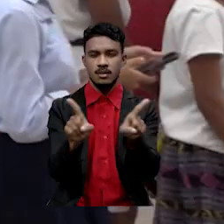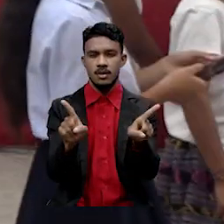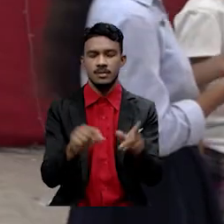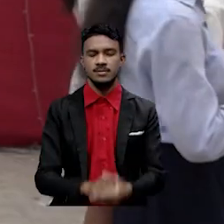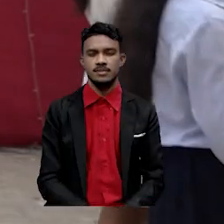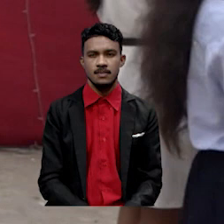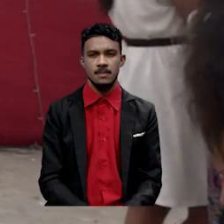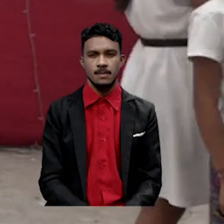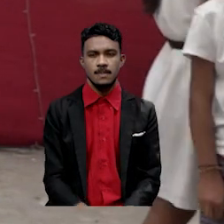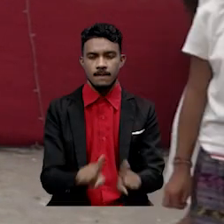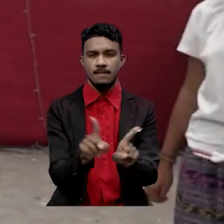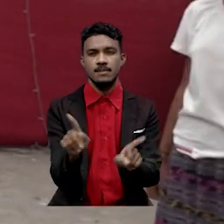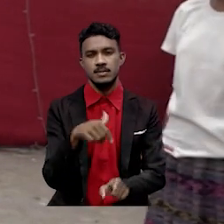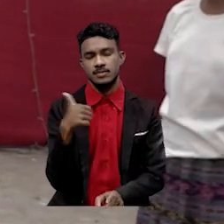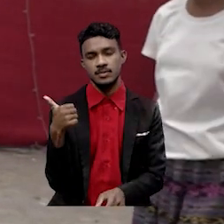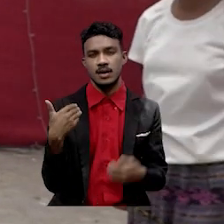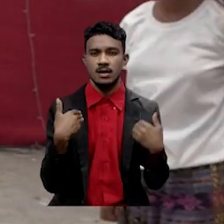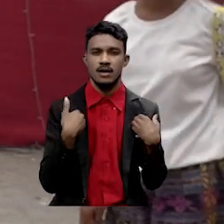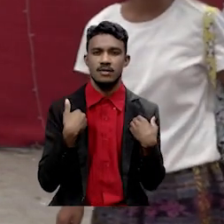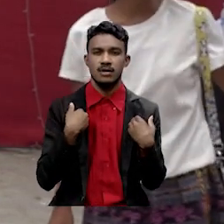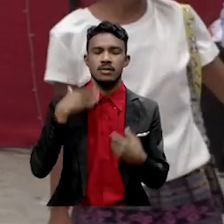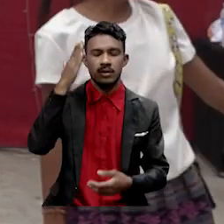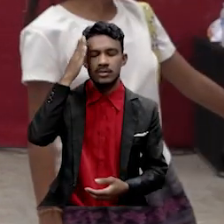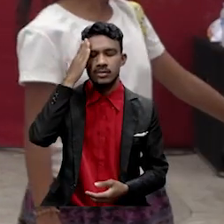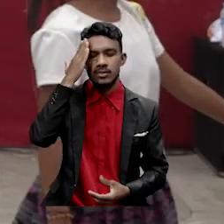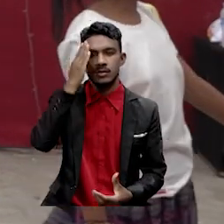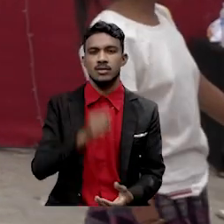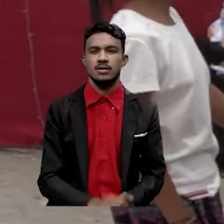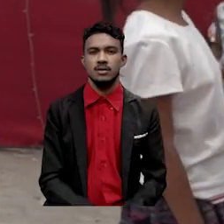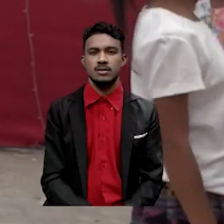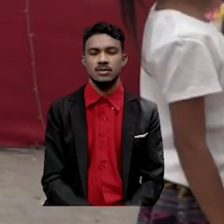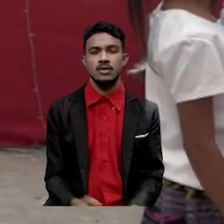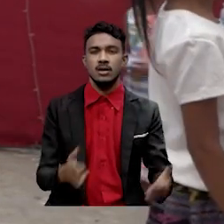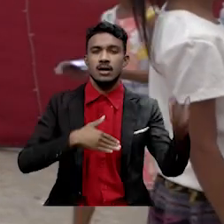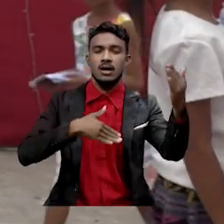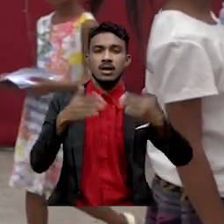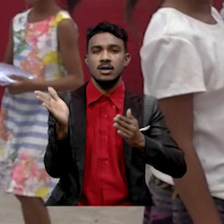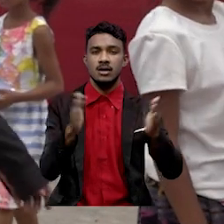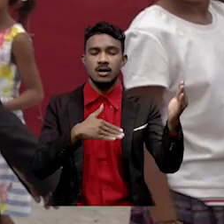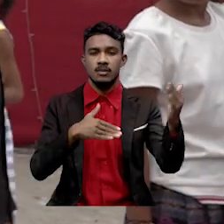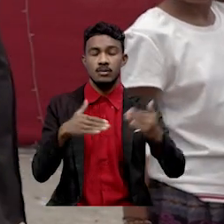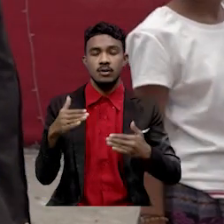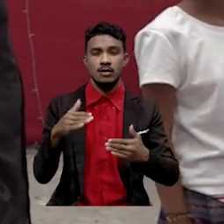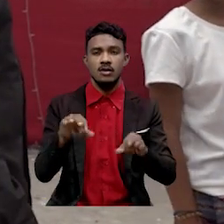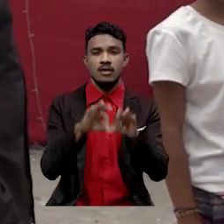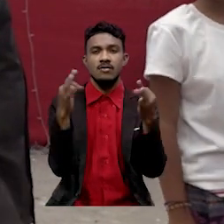bem, bot nem bem aspecto bem moral, aspecto bem halibur família, nene, a